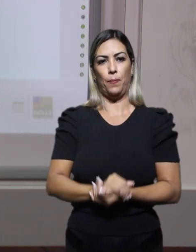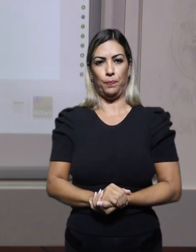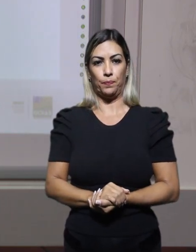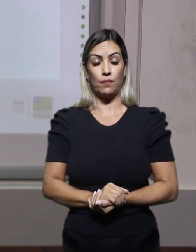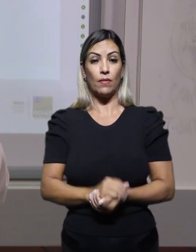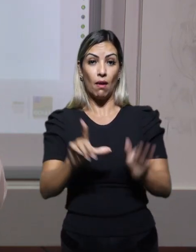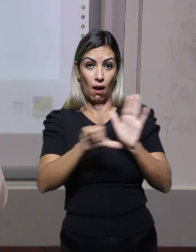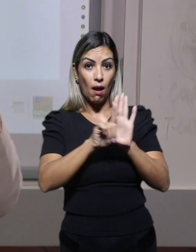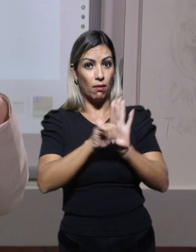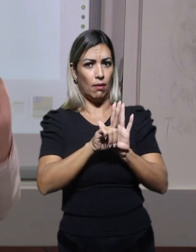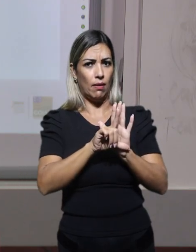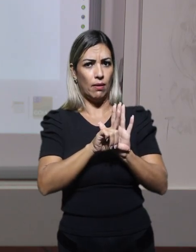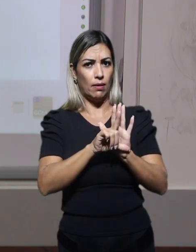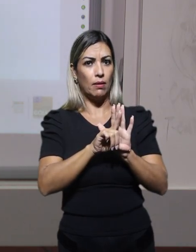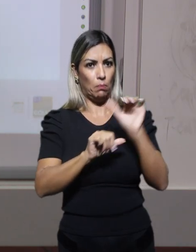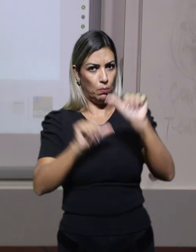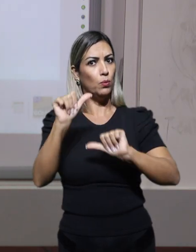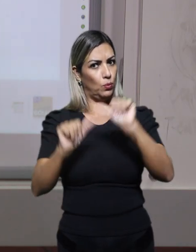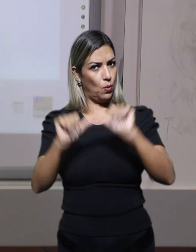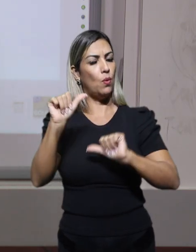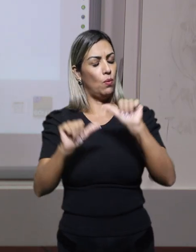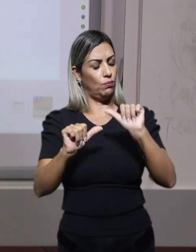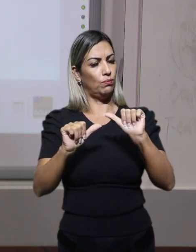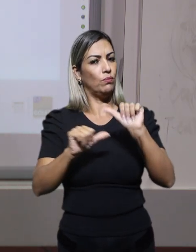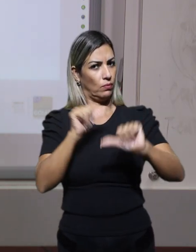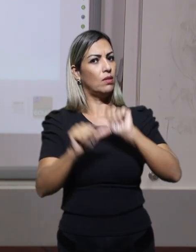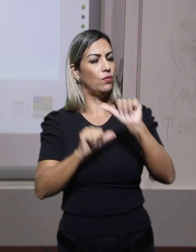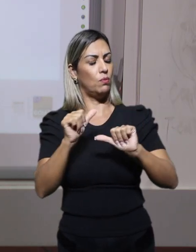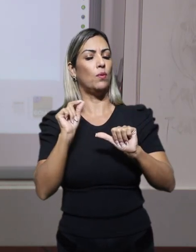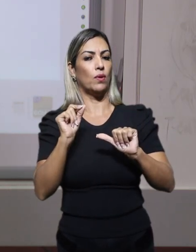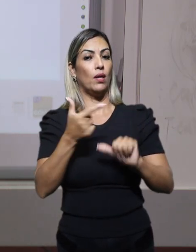foi substancialmente alterada no ano de